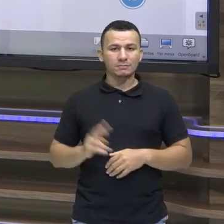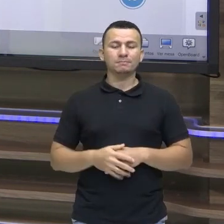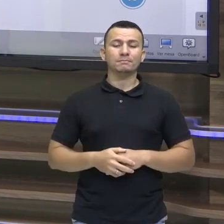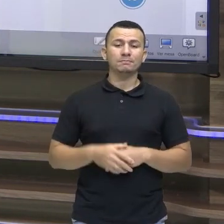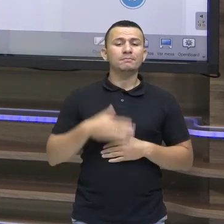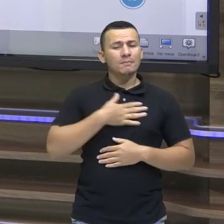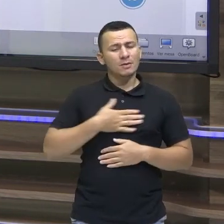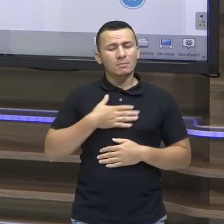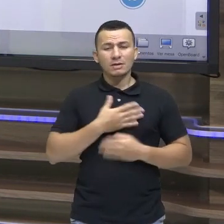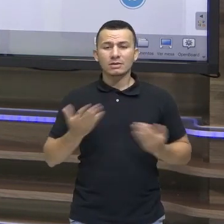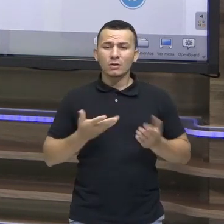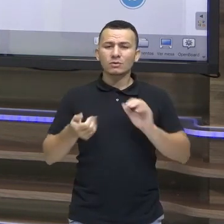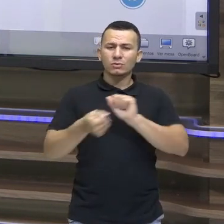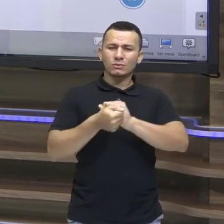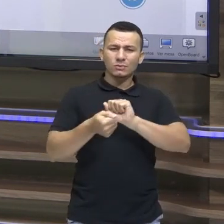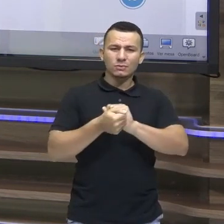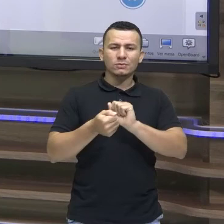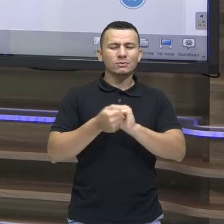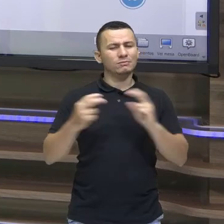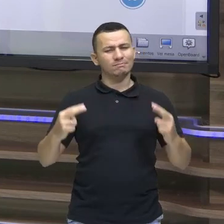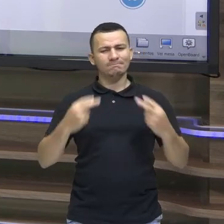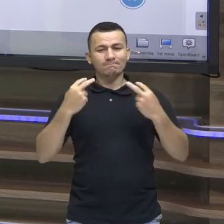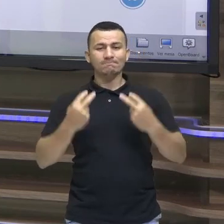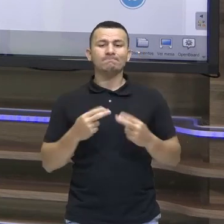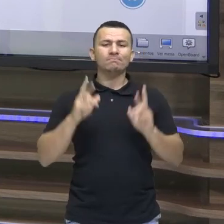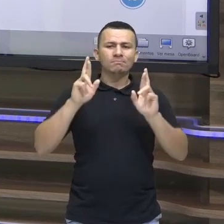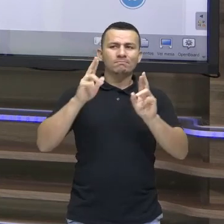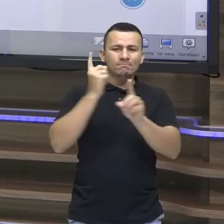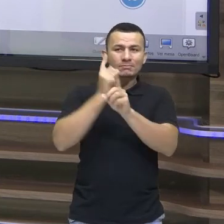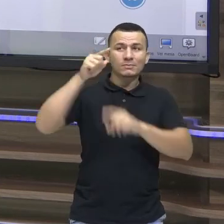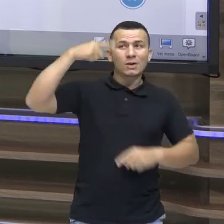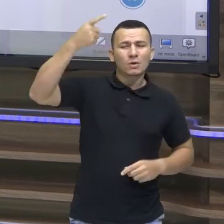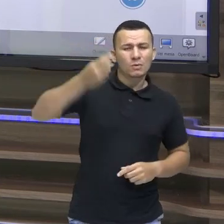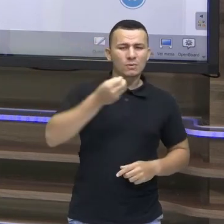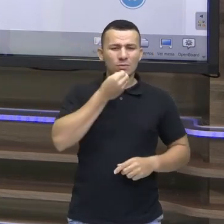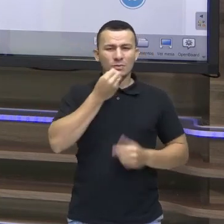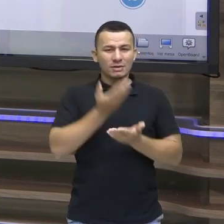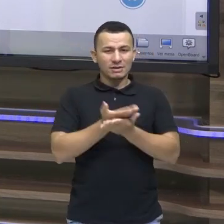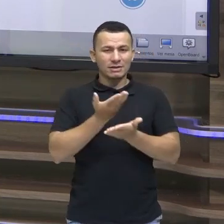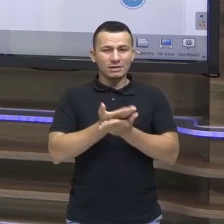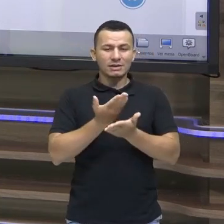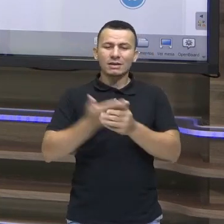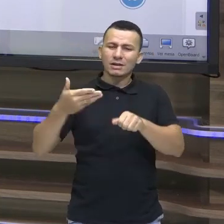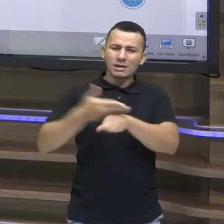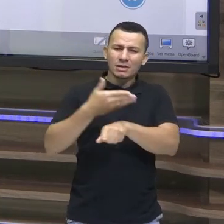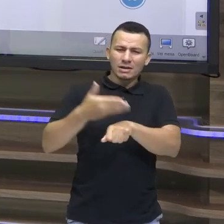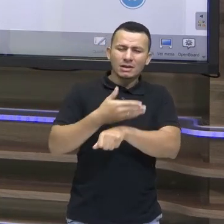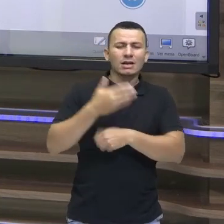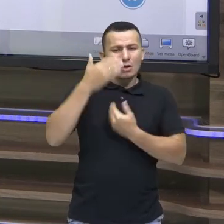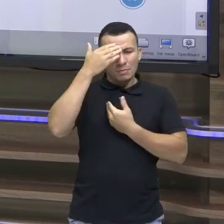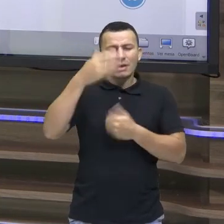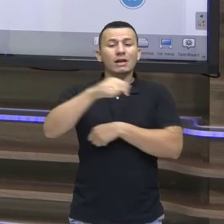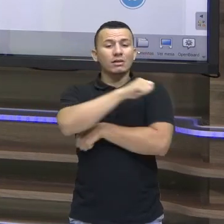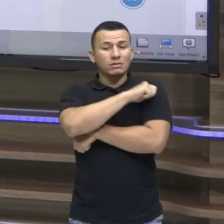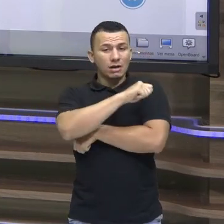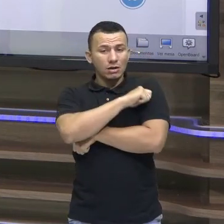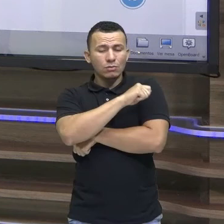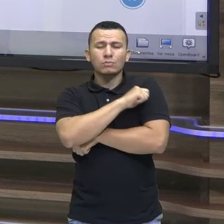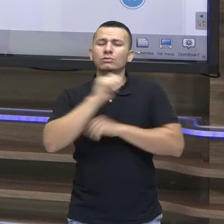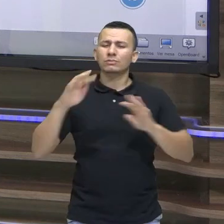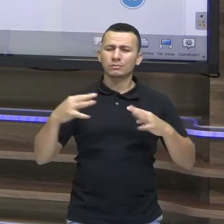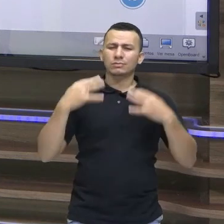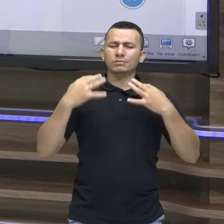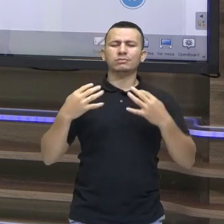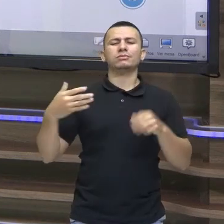prazer enorme estar aqui com vocês. Espero vocês numa próxima oportunidade. Vamos participar. Obrigada, Daniel, Pedro Henrique e a Solange